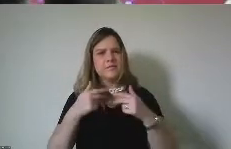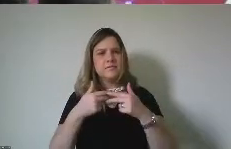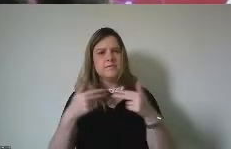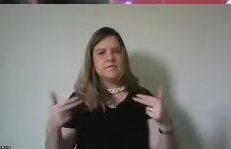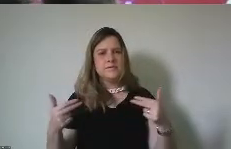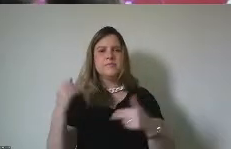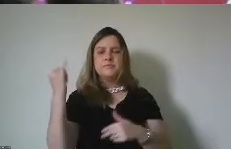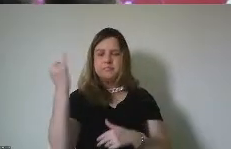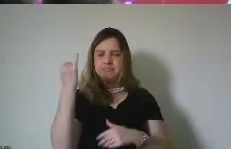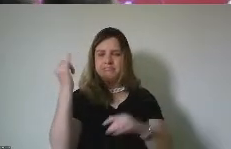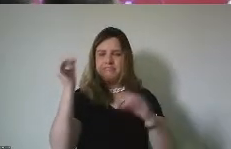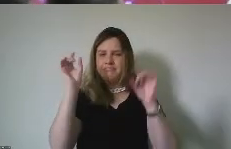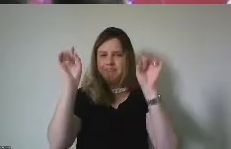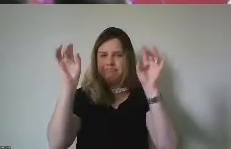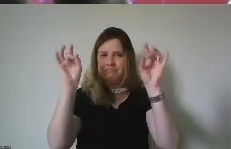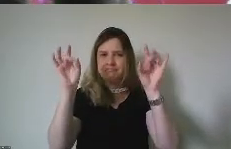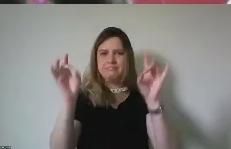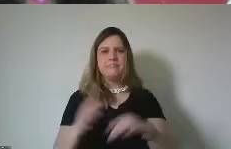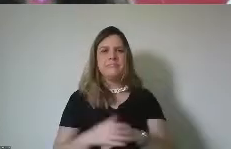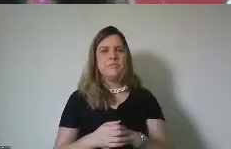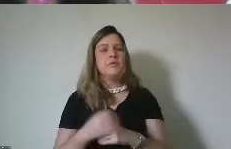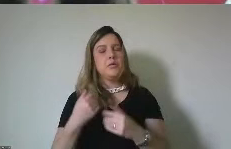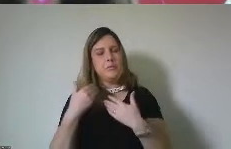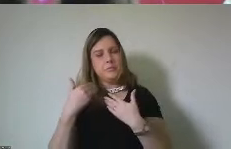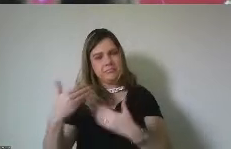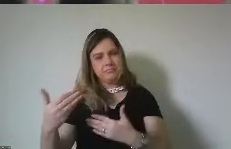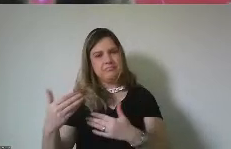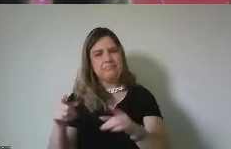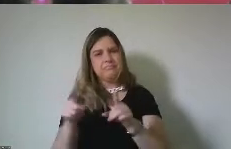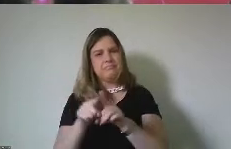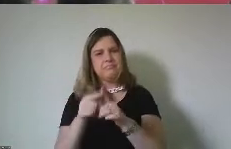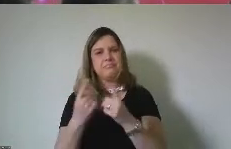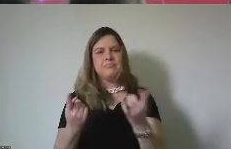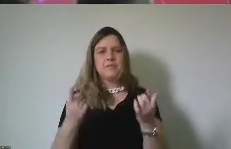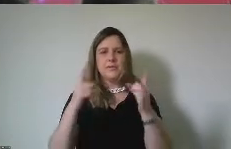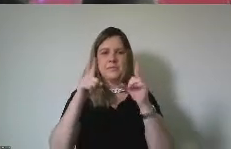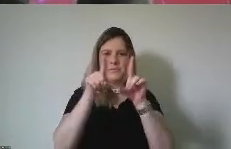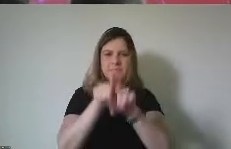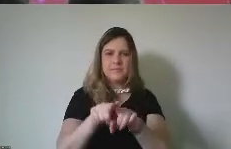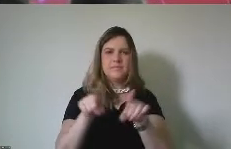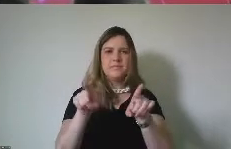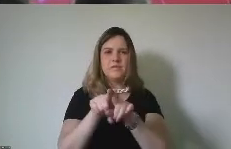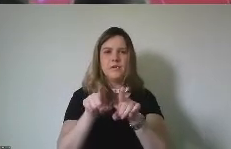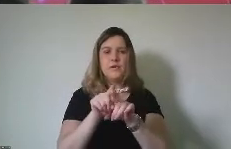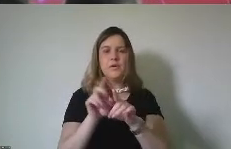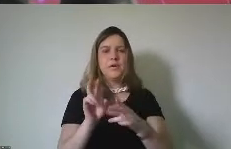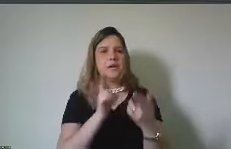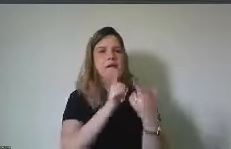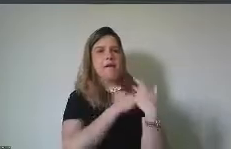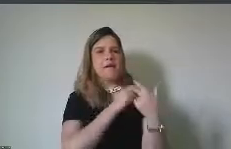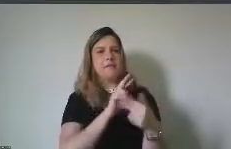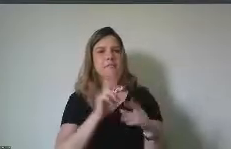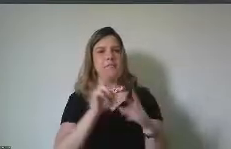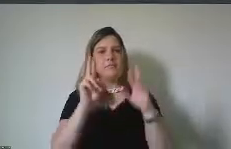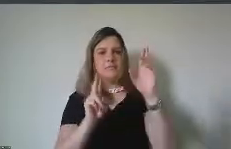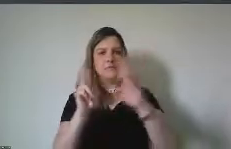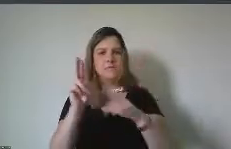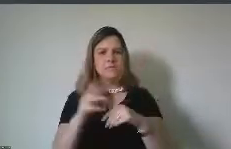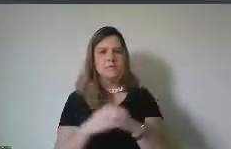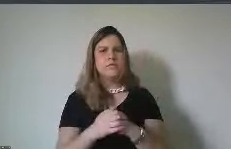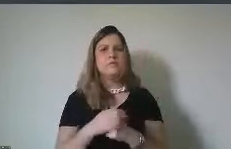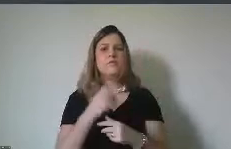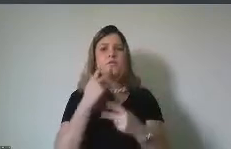Rui Presidente Rui pelo convite pela parceria com a PSR acetepa é uma empresa da qual a gente tem muito orgulho de ser um cliente nosso